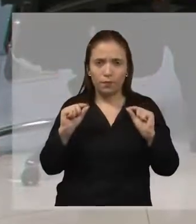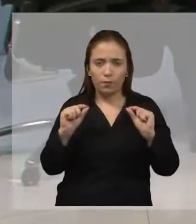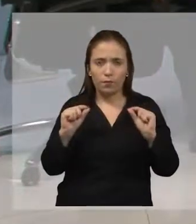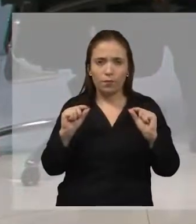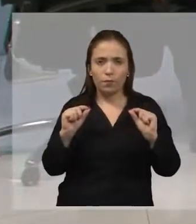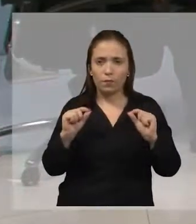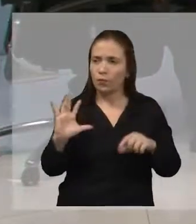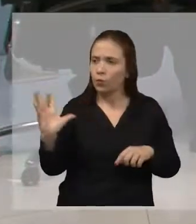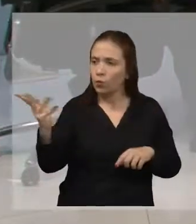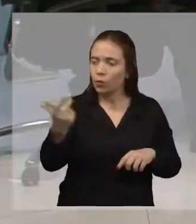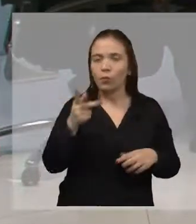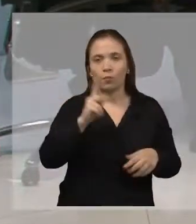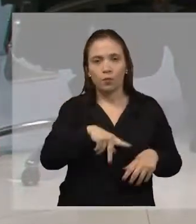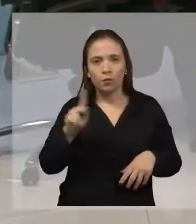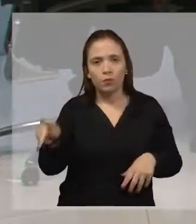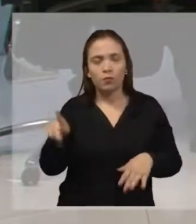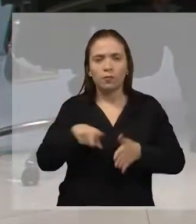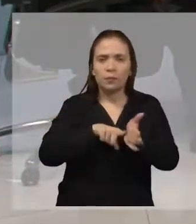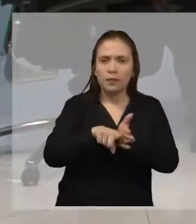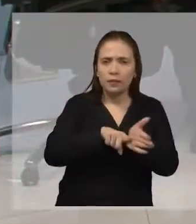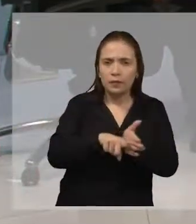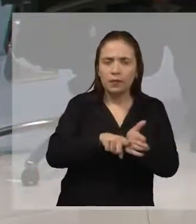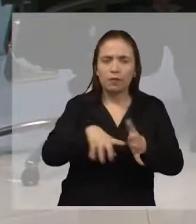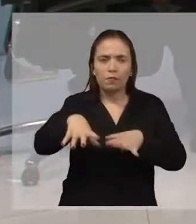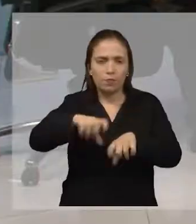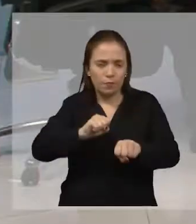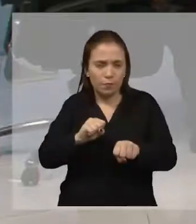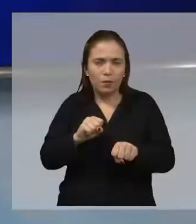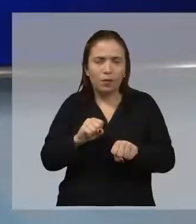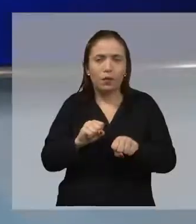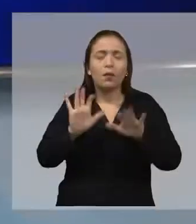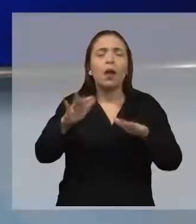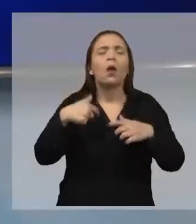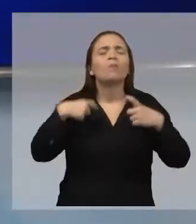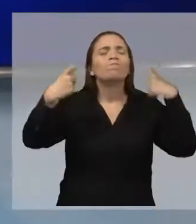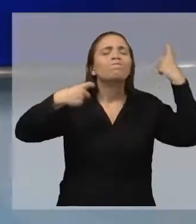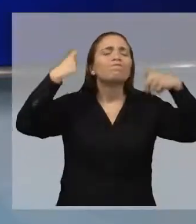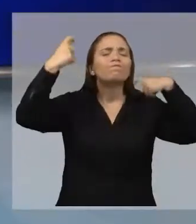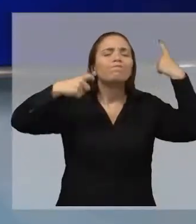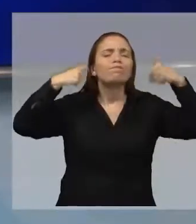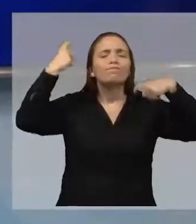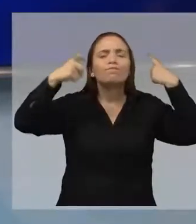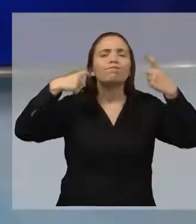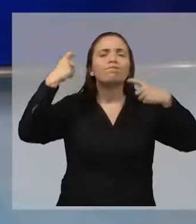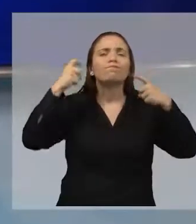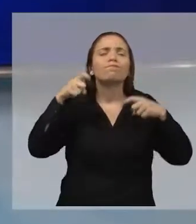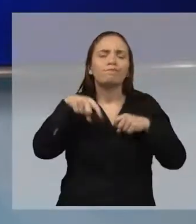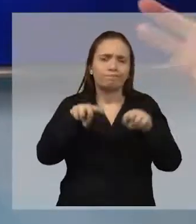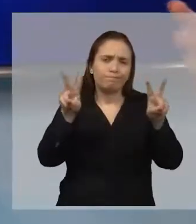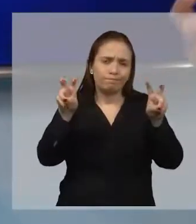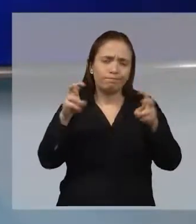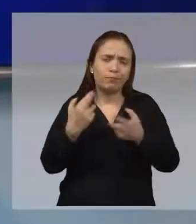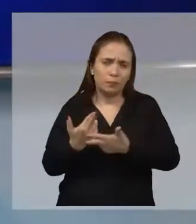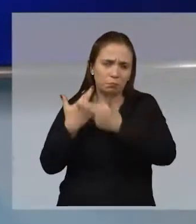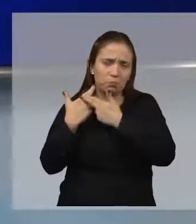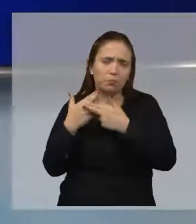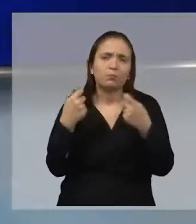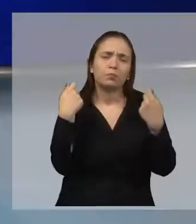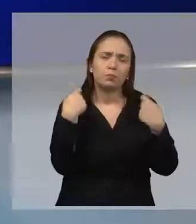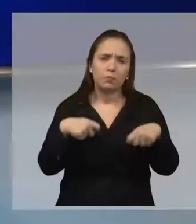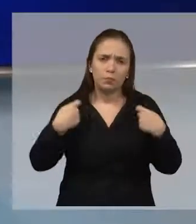de exceção, houve medidas de exceção, né? Nas cassações de mandatos, no fechamento temporário do Congresso, na edição de atos